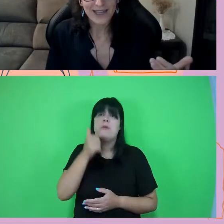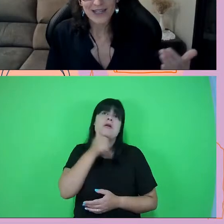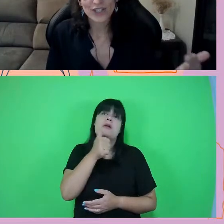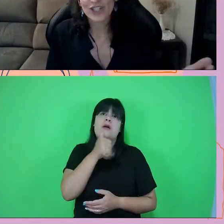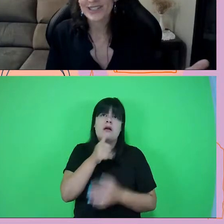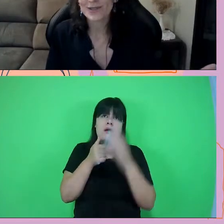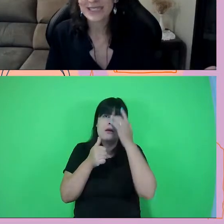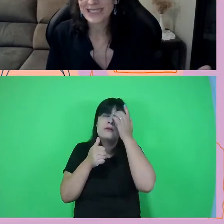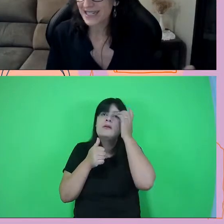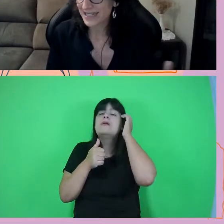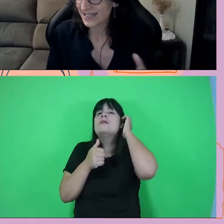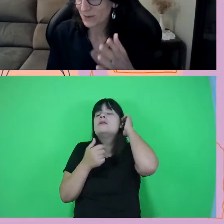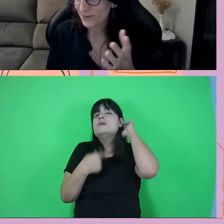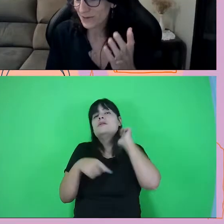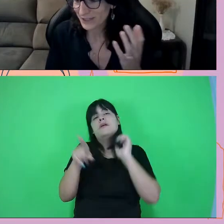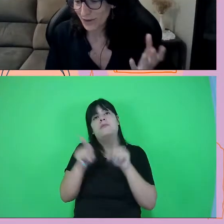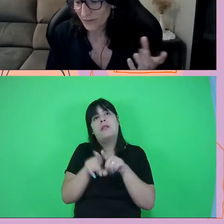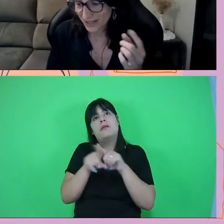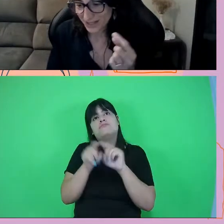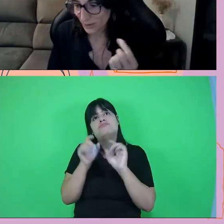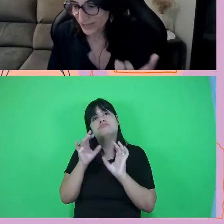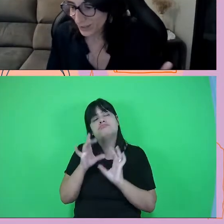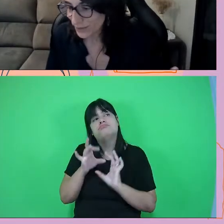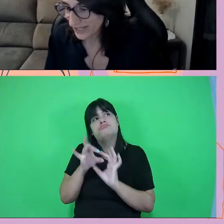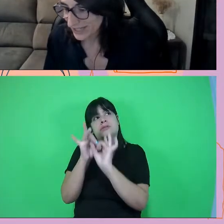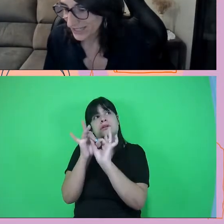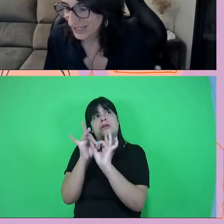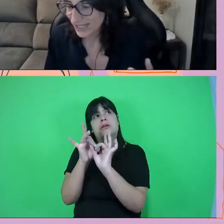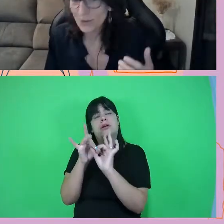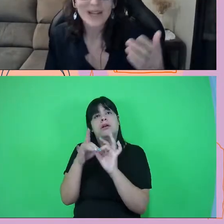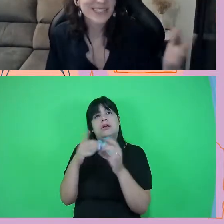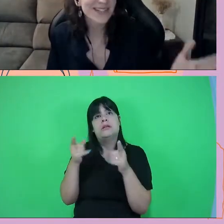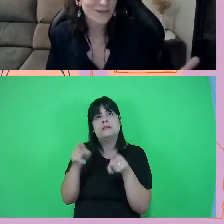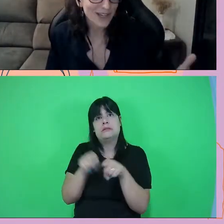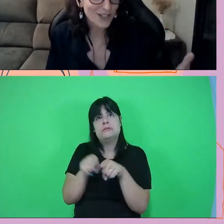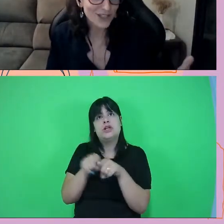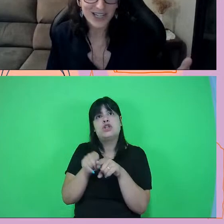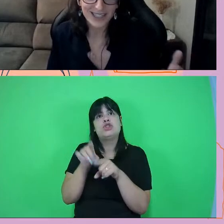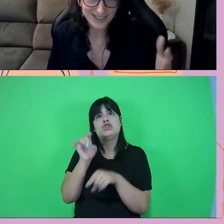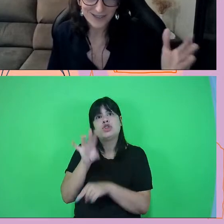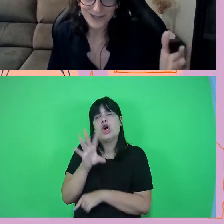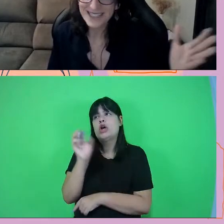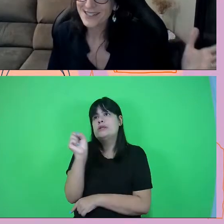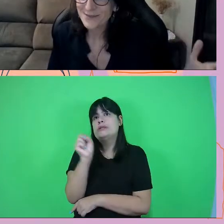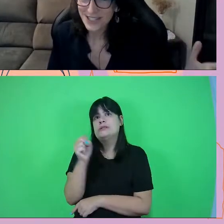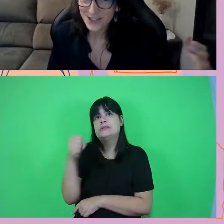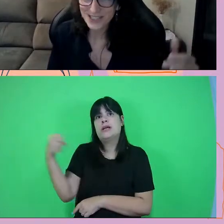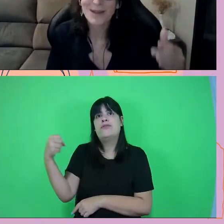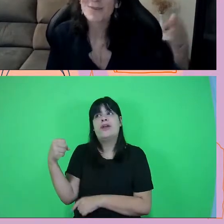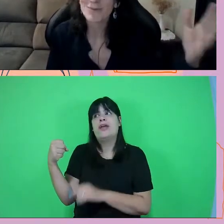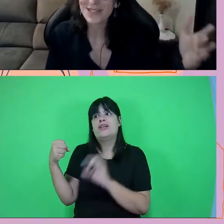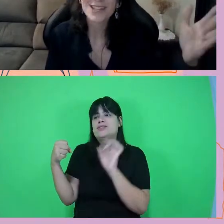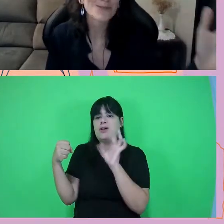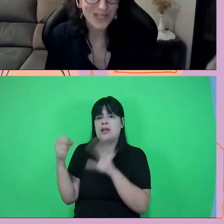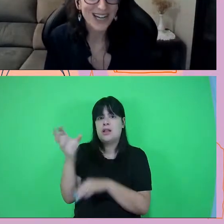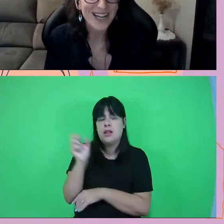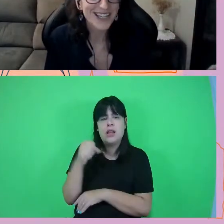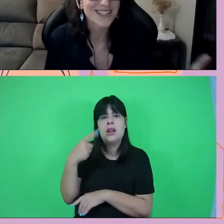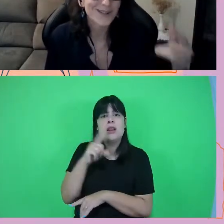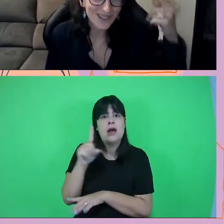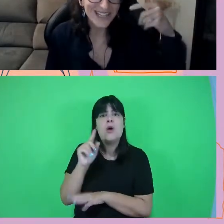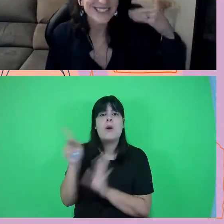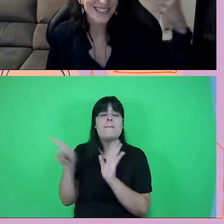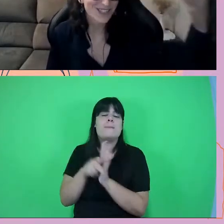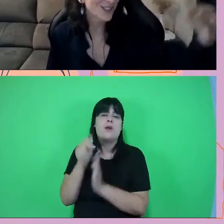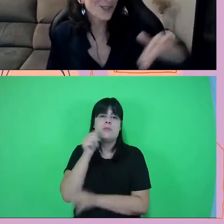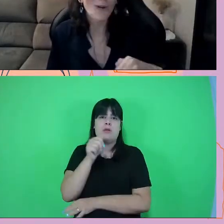E aí a gente associa, né? Então, a sua fala, eu até anotei aqui, né? Não é cerveja, isso não é cerveja, isso é bebida de mulher.